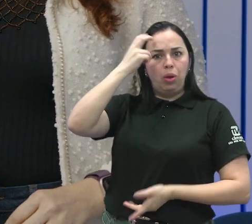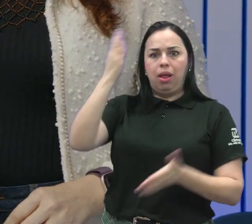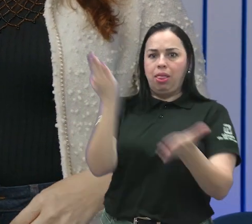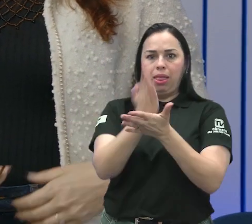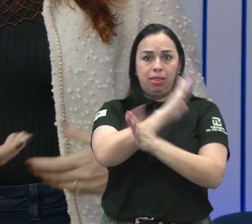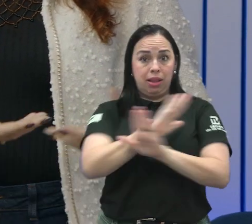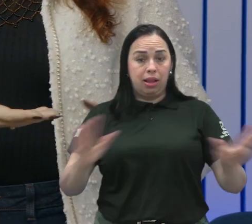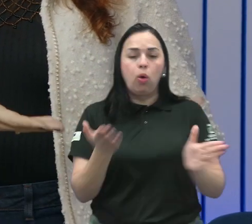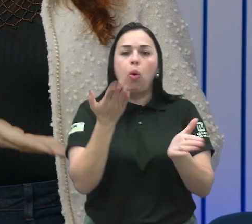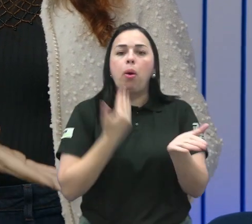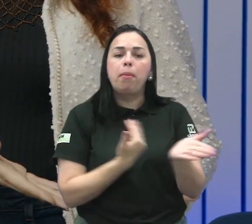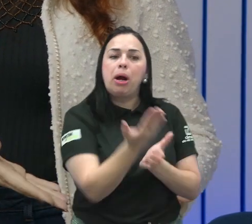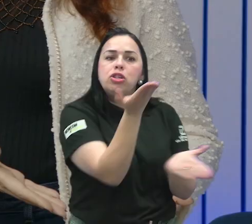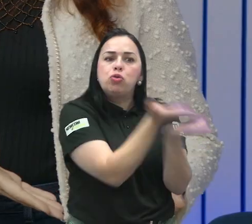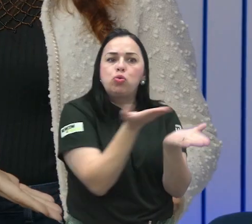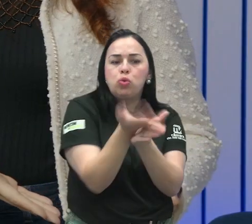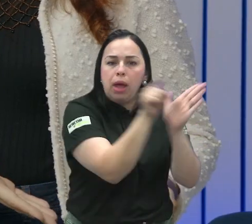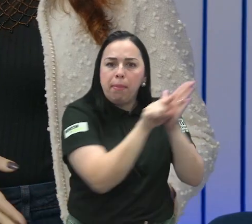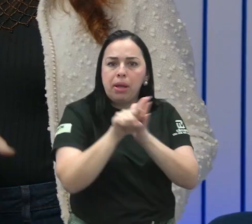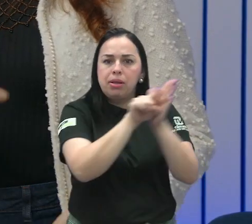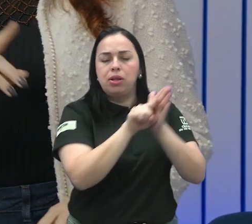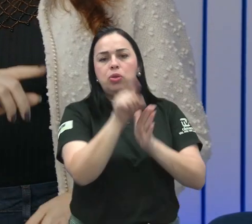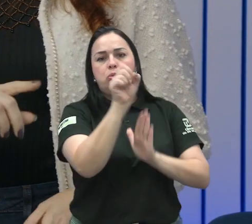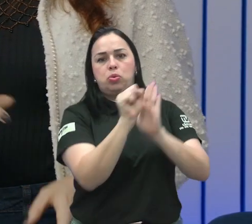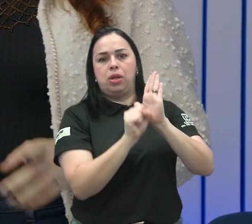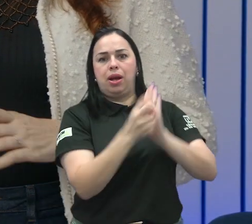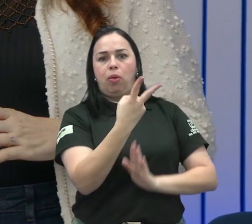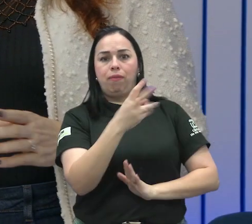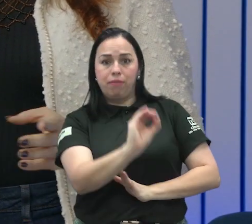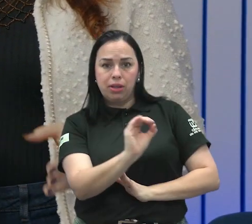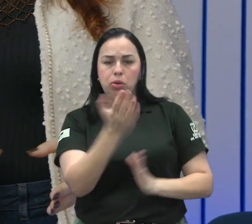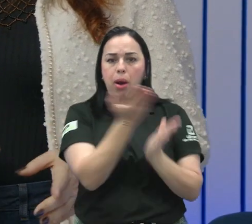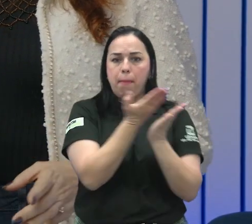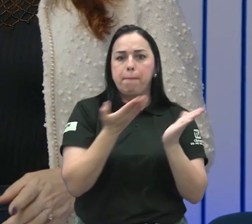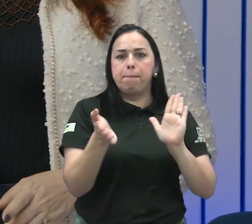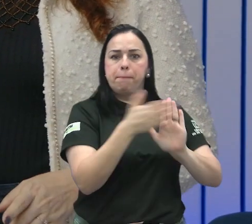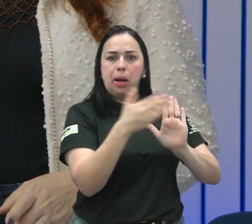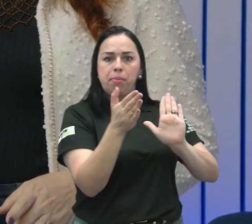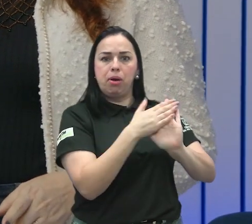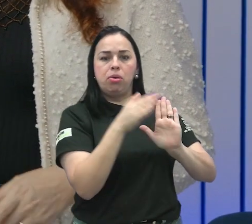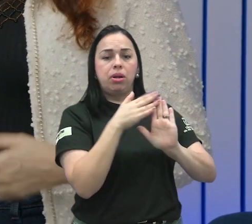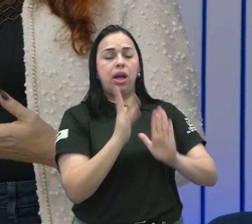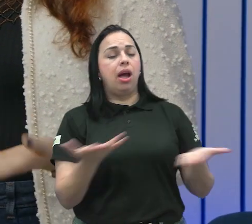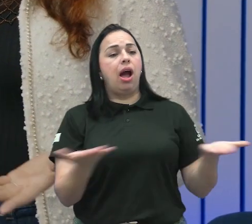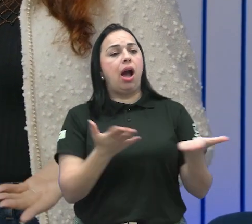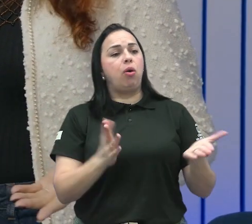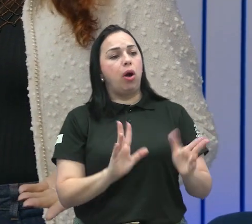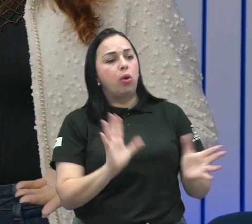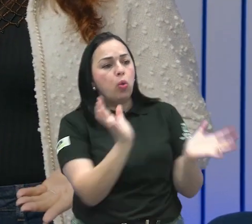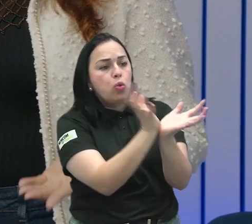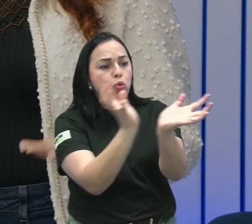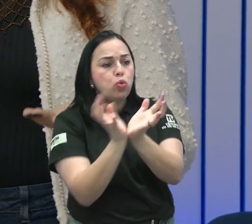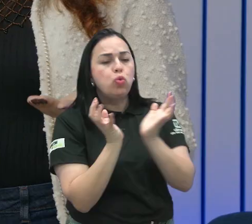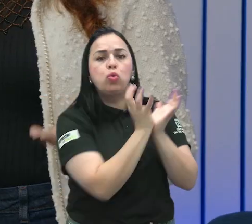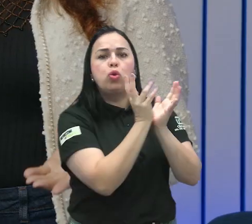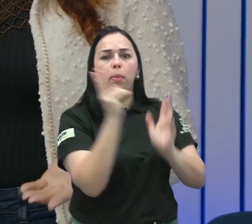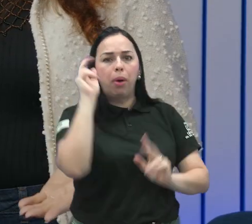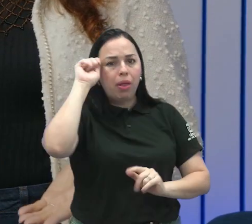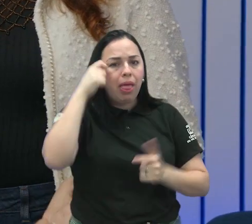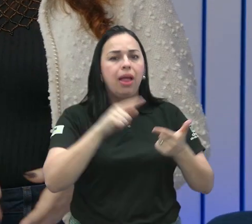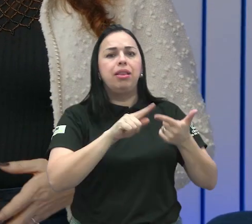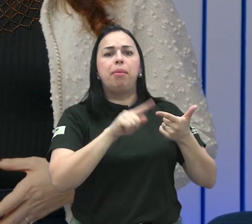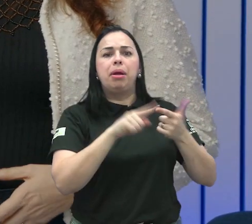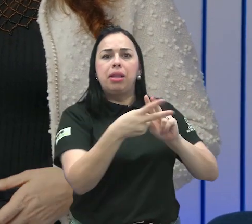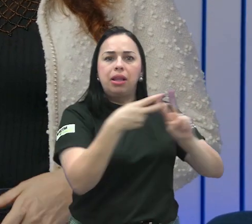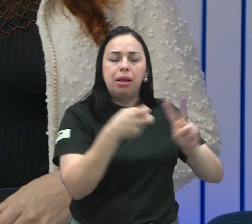decolonialidade, que se torna campo de estudo nas décadas de 80 e 90 do século XX, com a proposta de dar voz